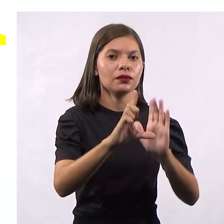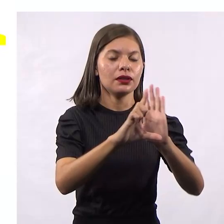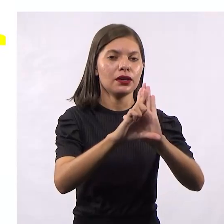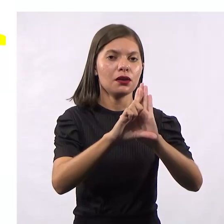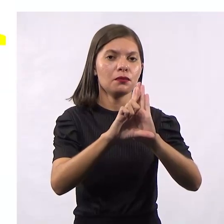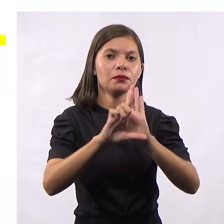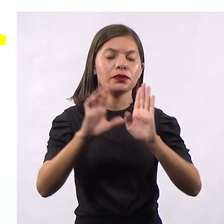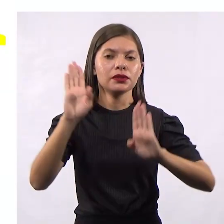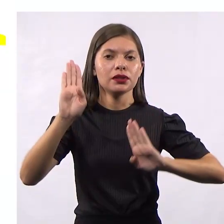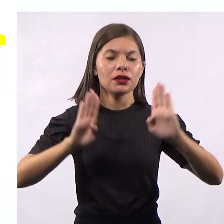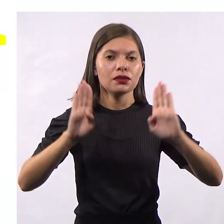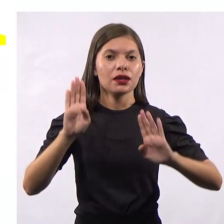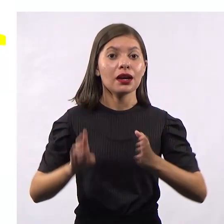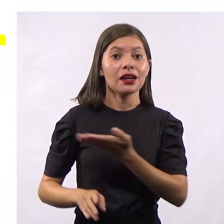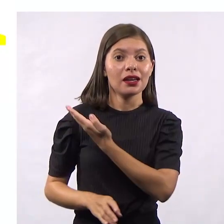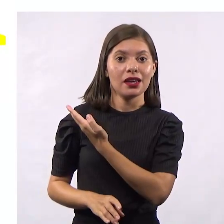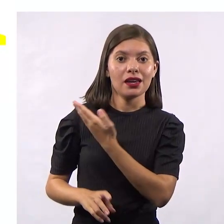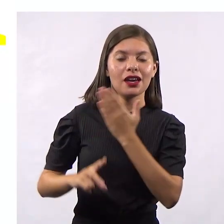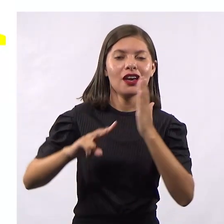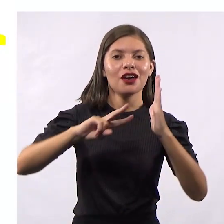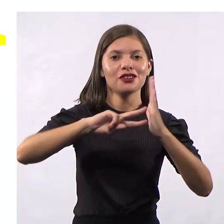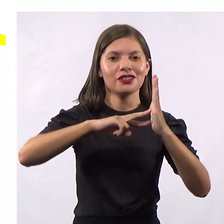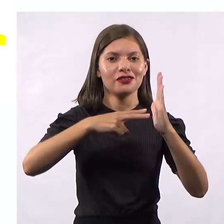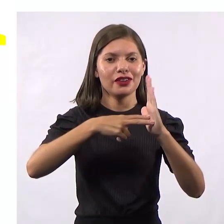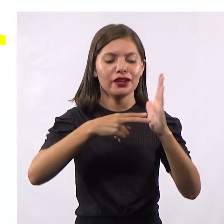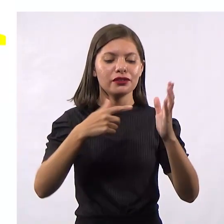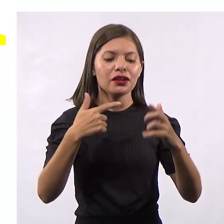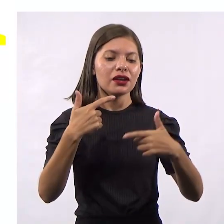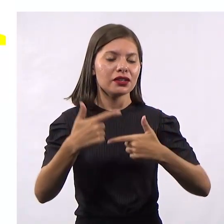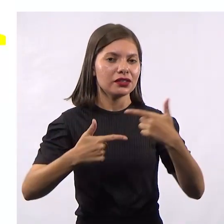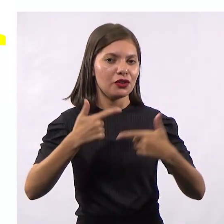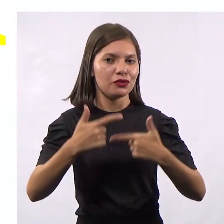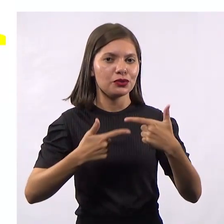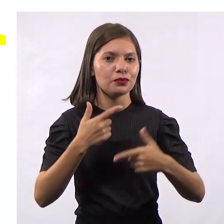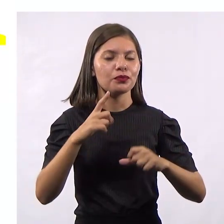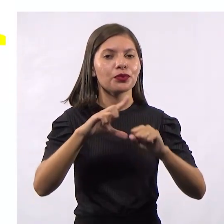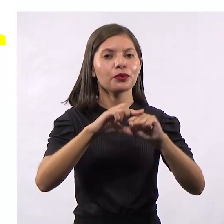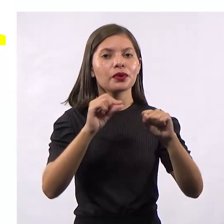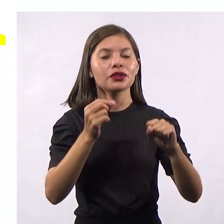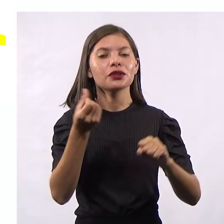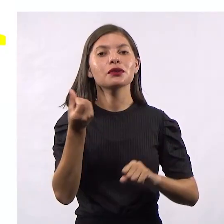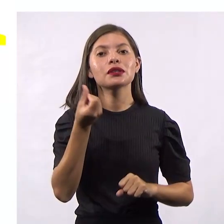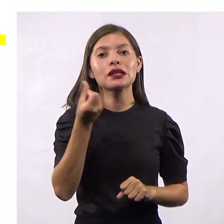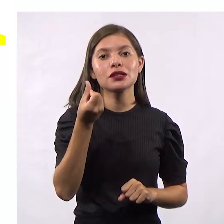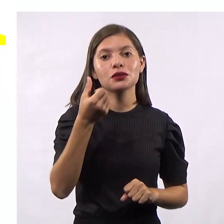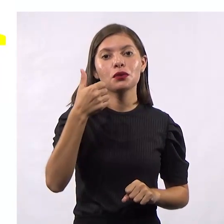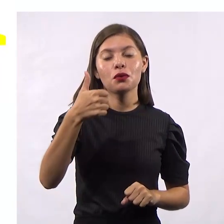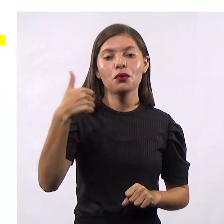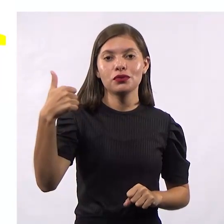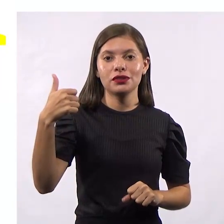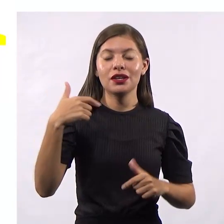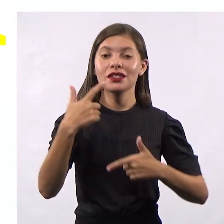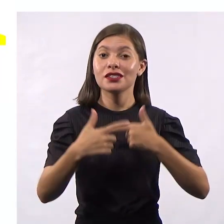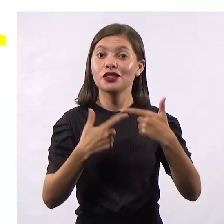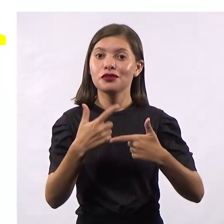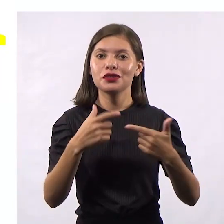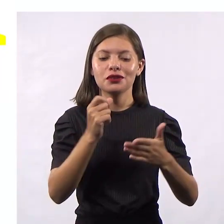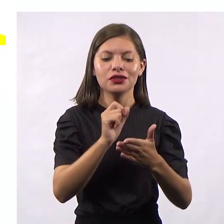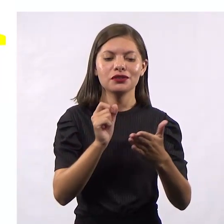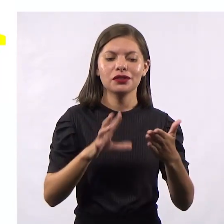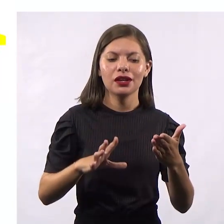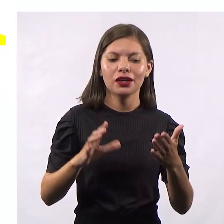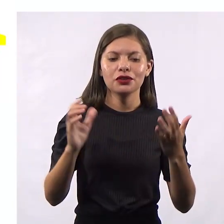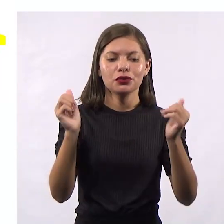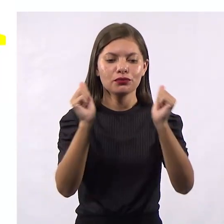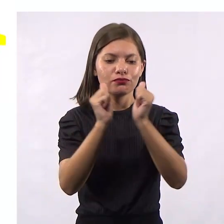Contratos. E aqui é a definição de serviço, melhor dizendo, no artigo 6º 11, que vai falar que o serviço é aquela